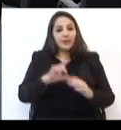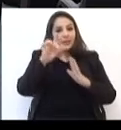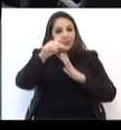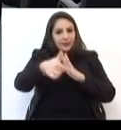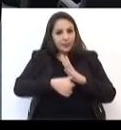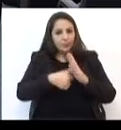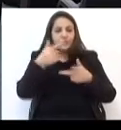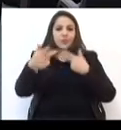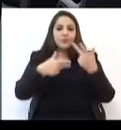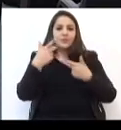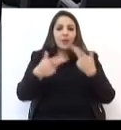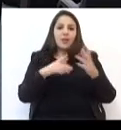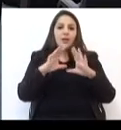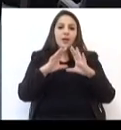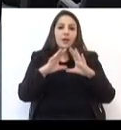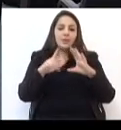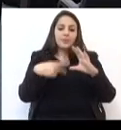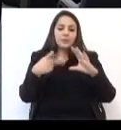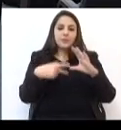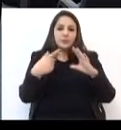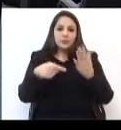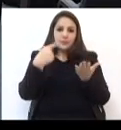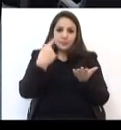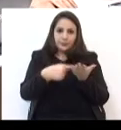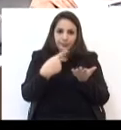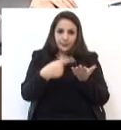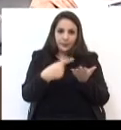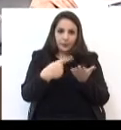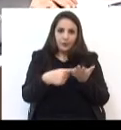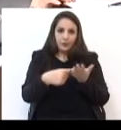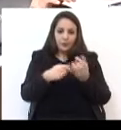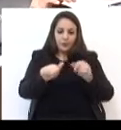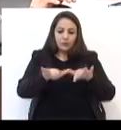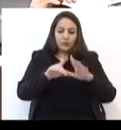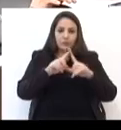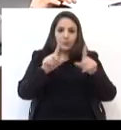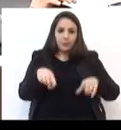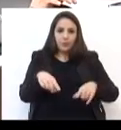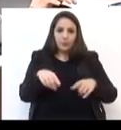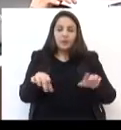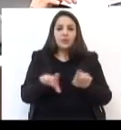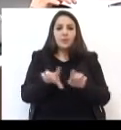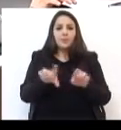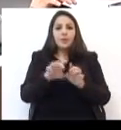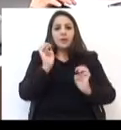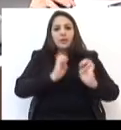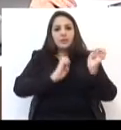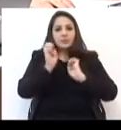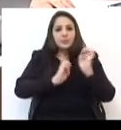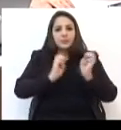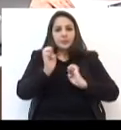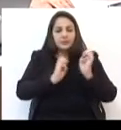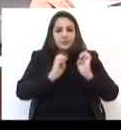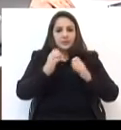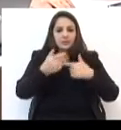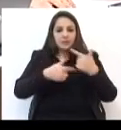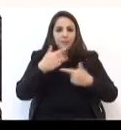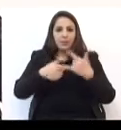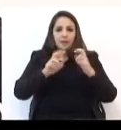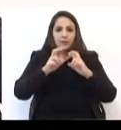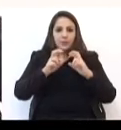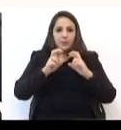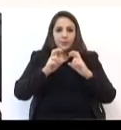o Legislativo agendou uma audiência pública entre o grupo e as empresas concessionárias do serviço de transporte